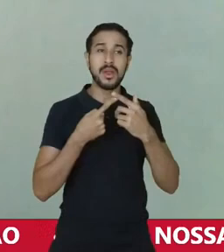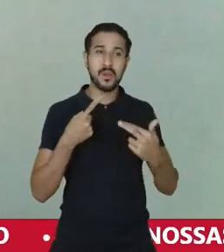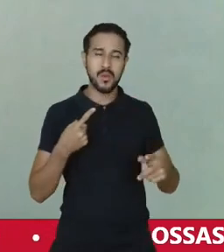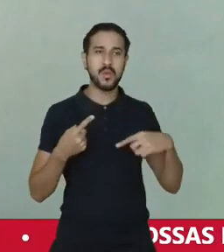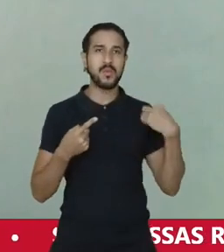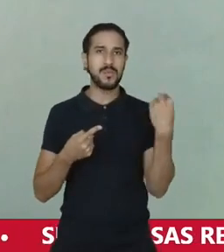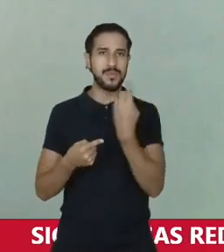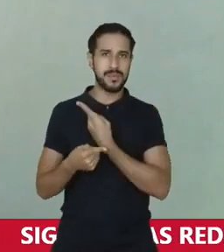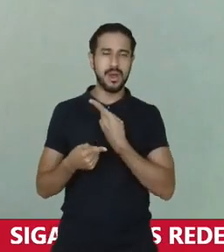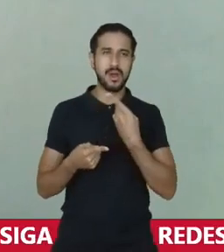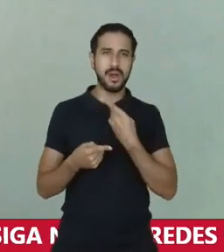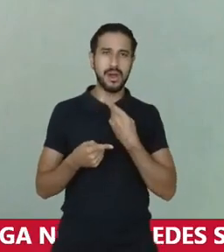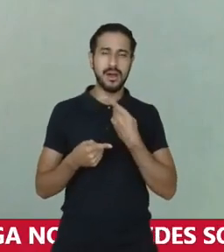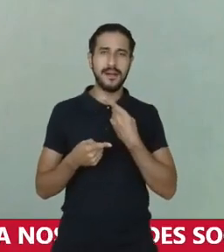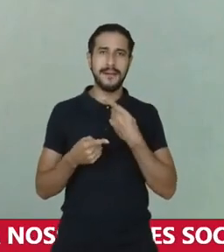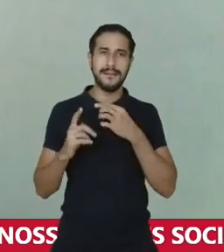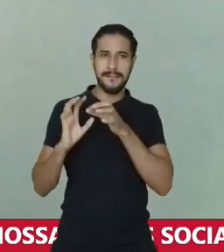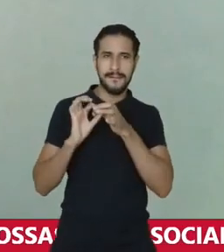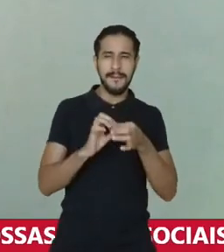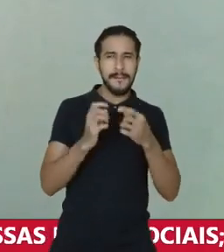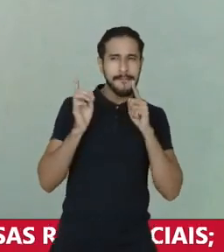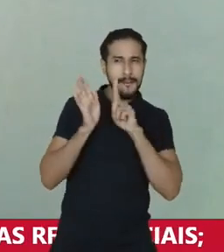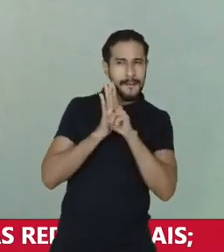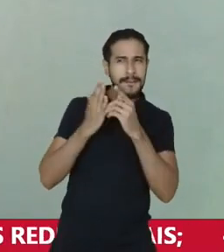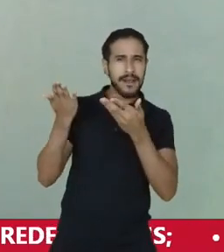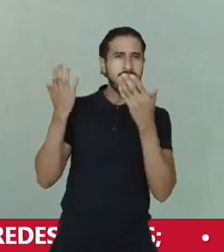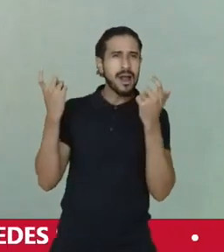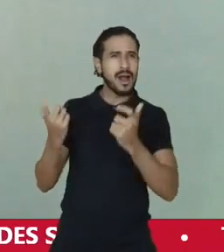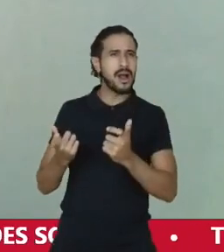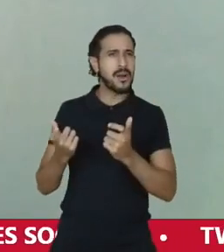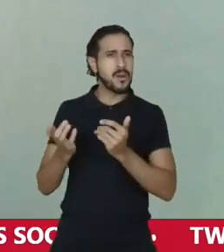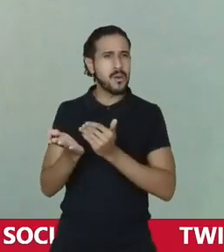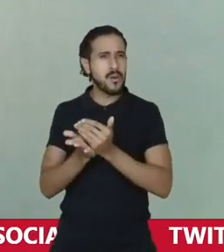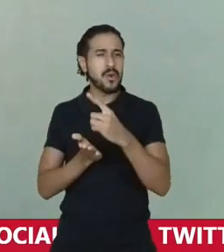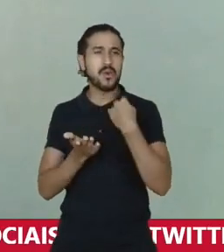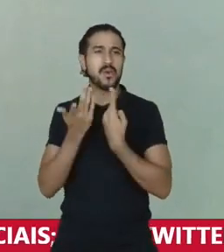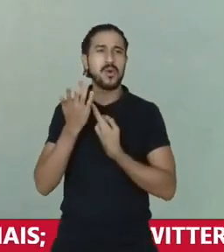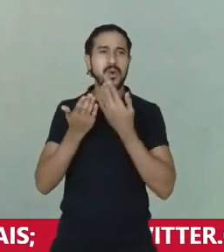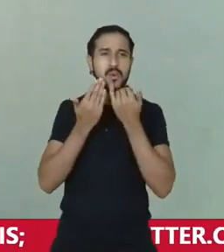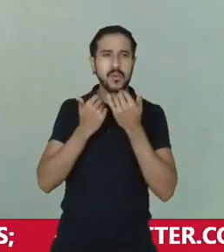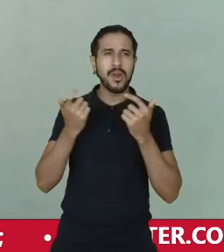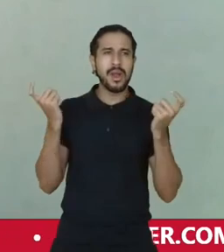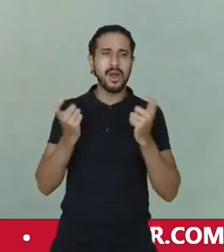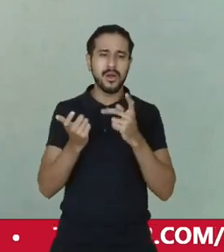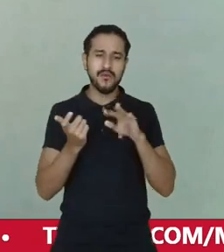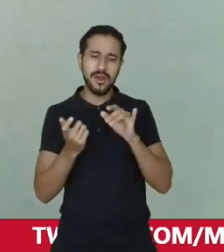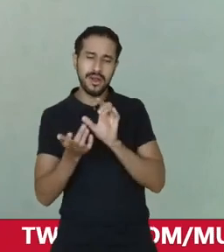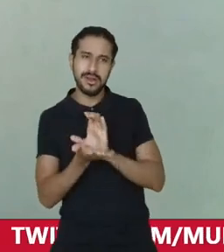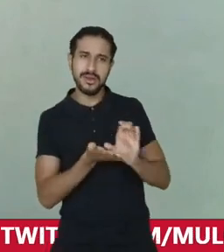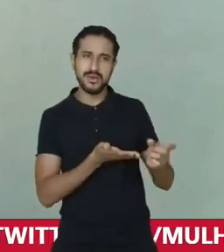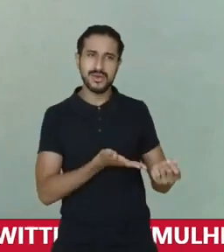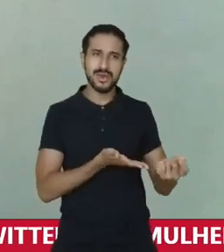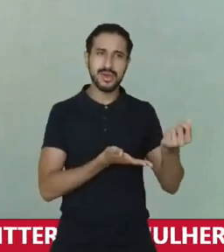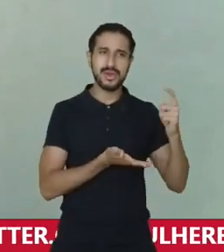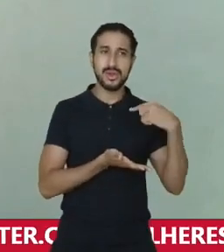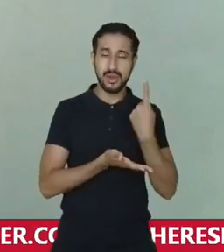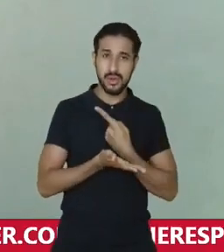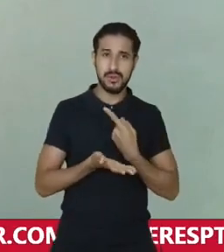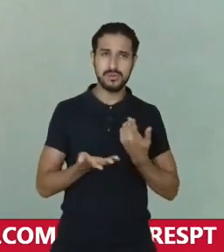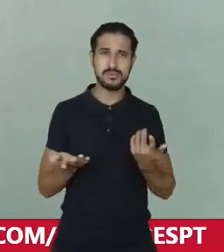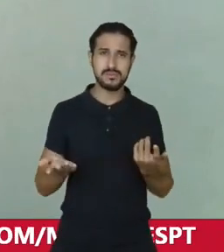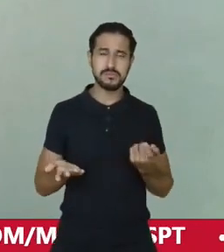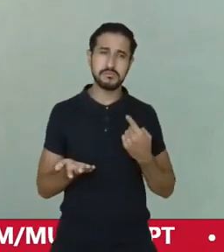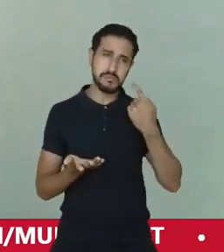da nossa questão, questionar de onde vem o nosso alimento, para onde vai o nosso dinheiro, e